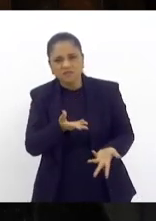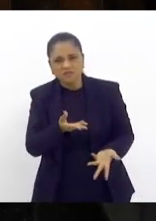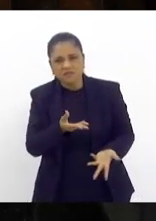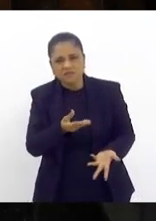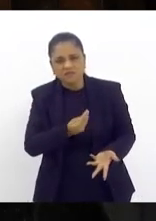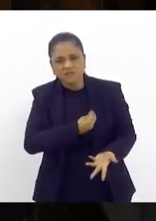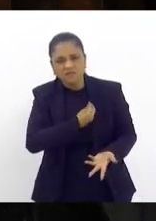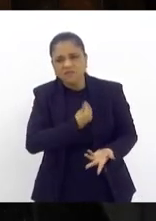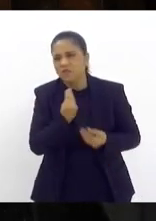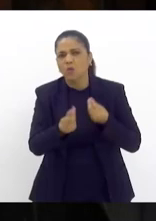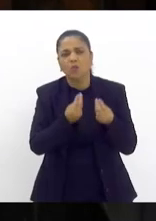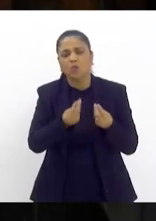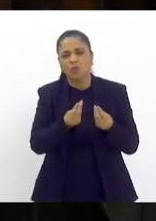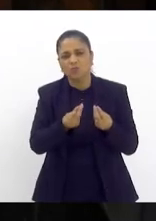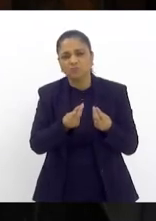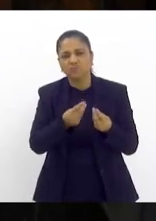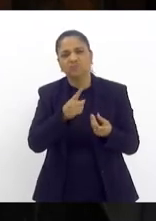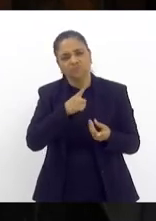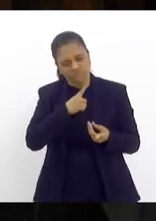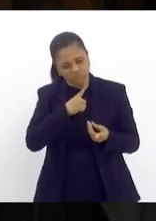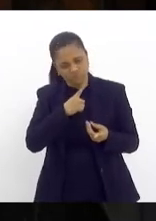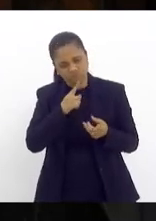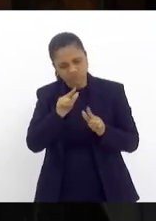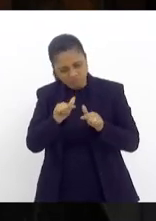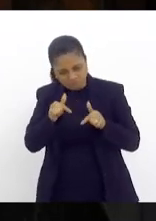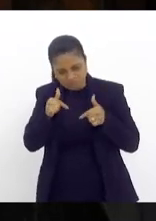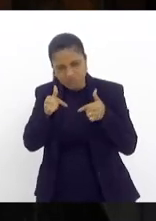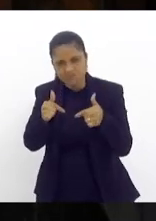Tem que haver uma forma,